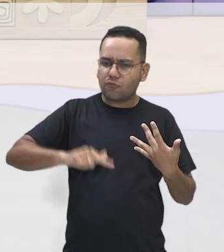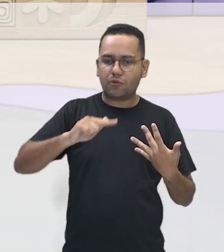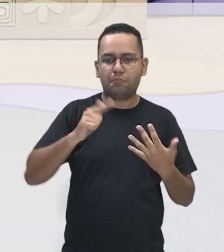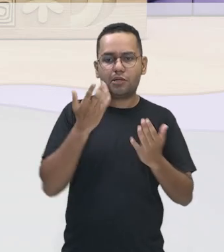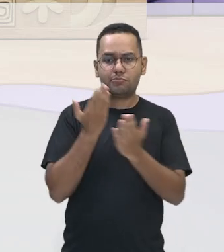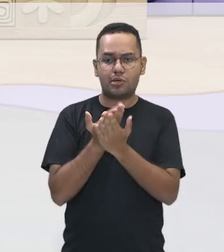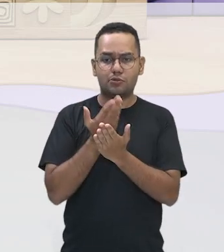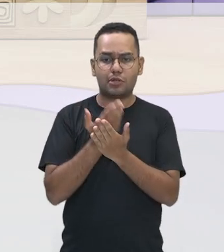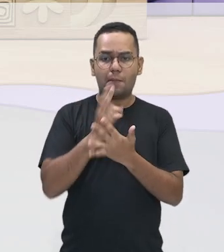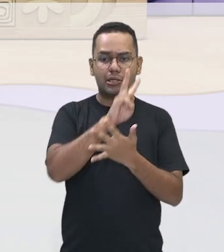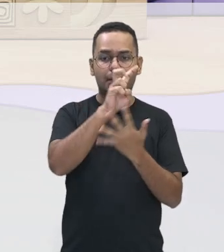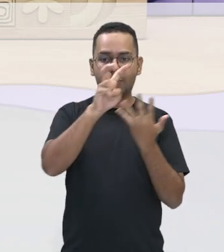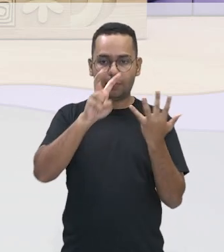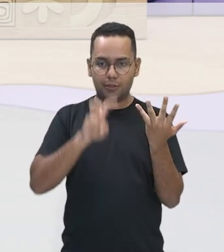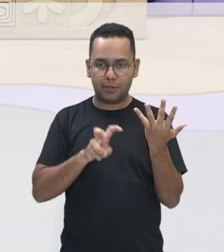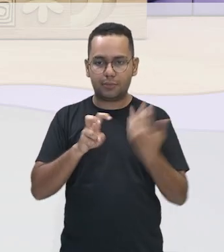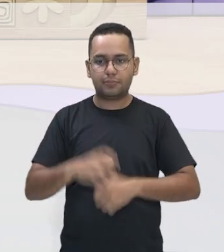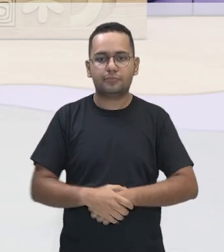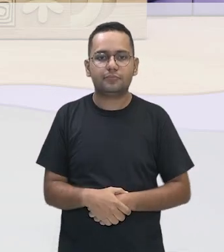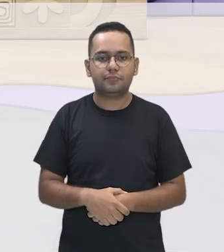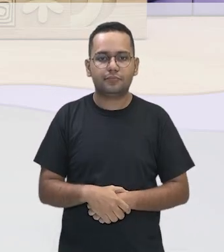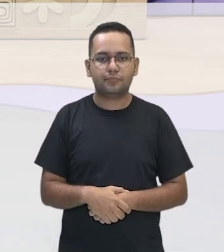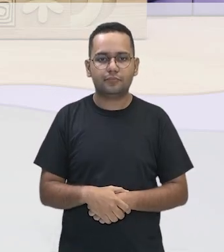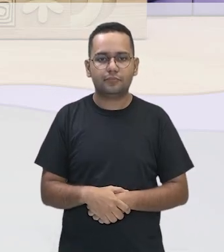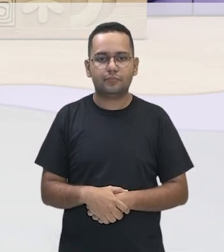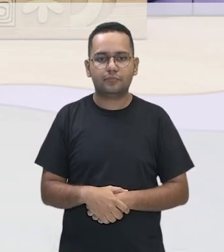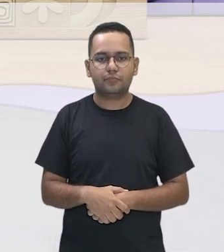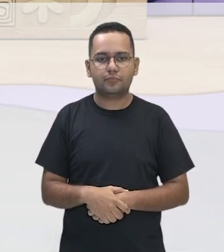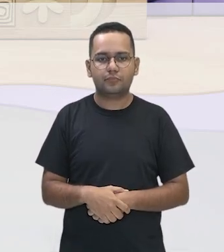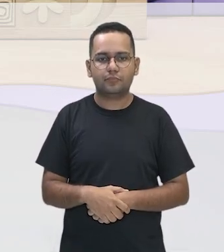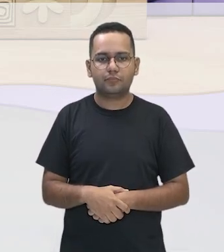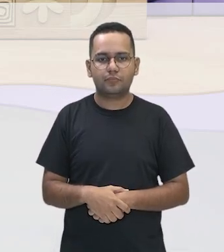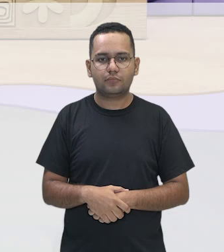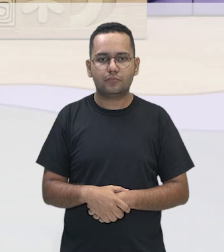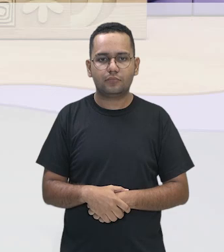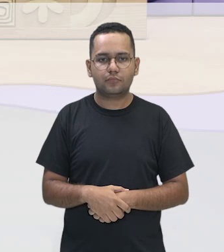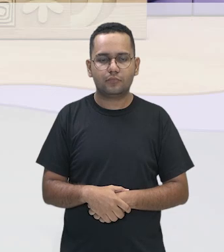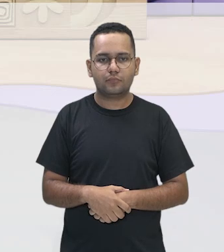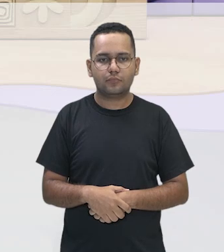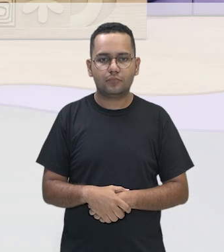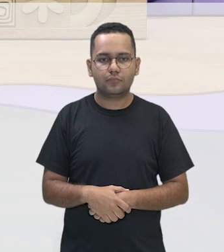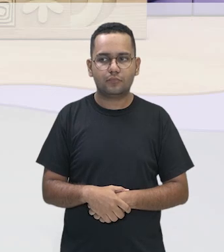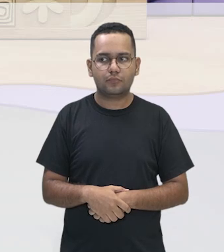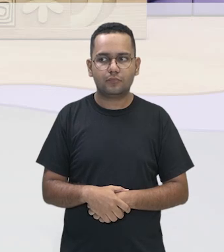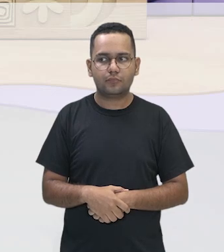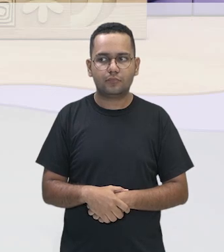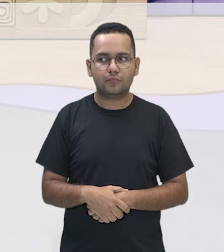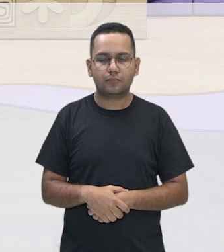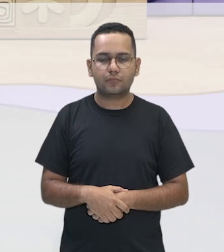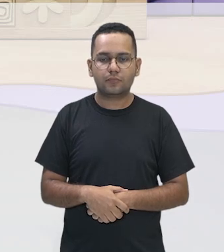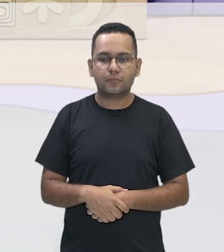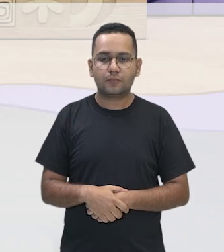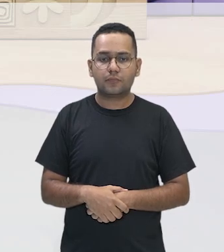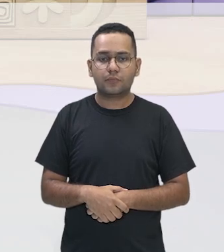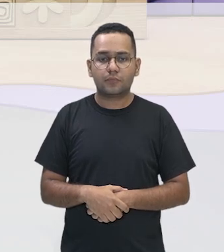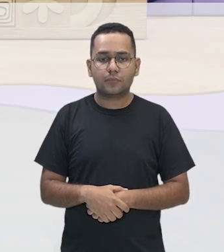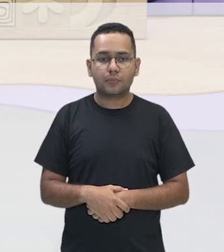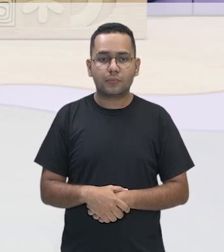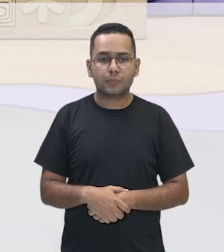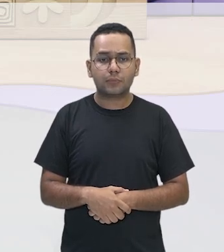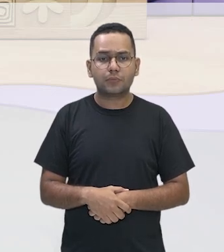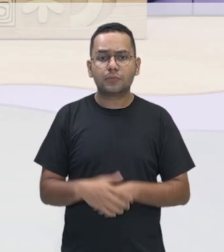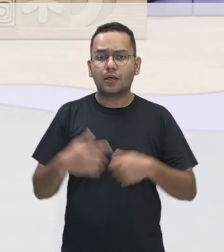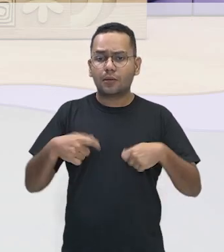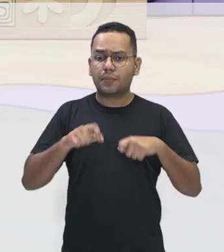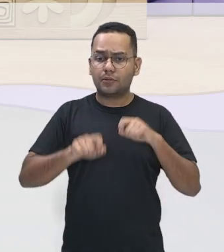vamos traçando esse panorama de maneira holística sobre esses vários temas que vão ser muito necessários até para a gente poder